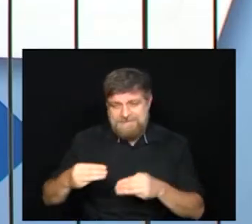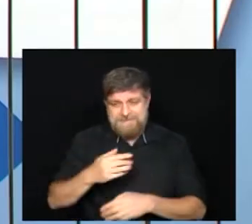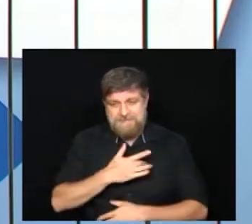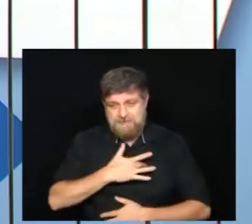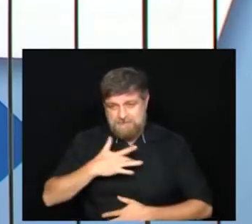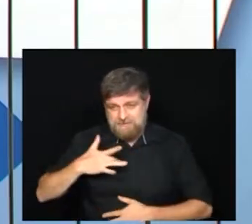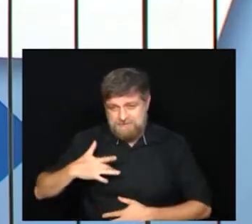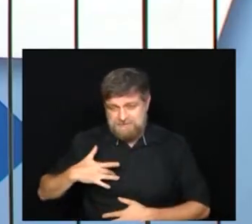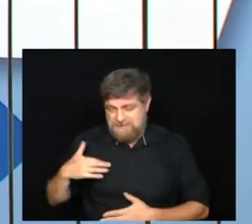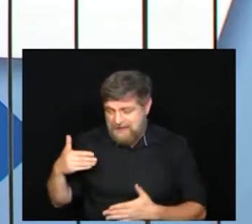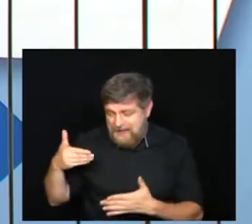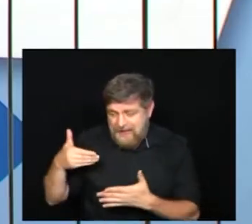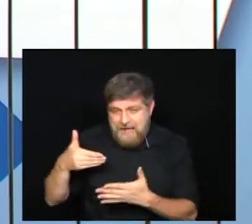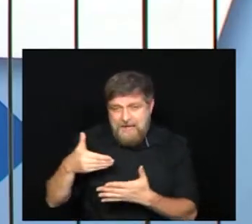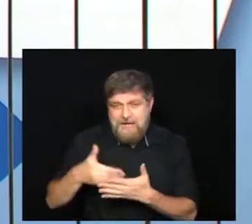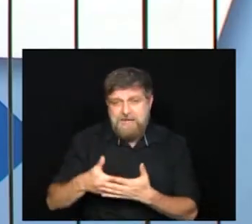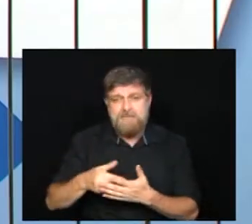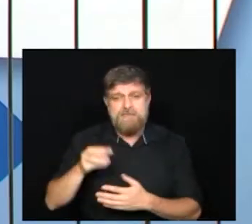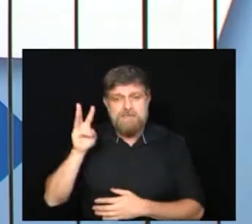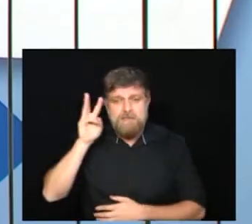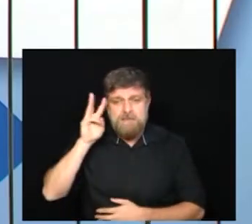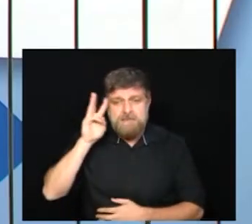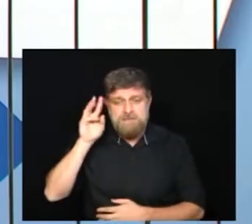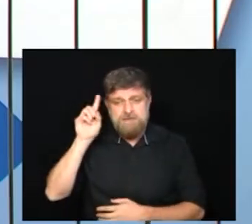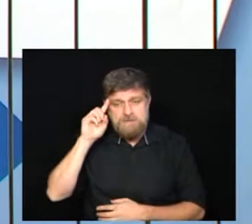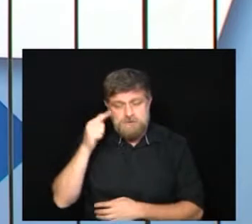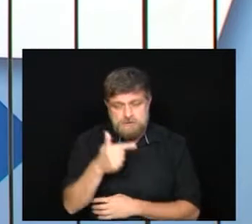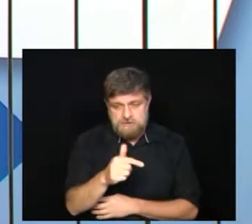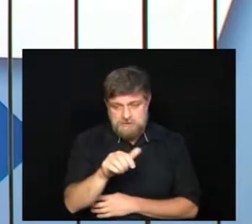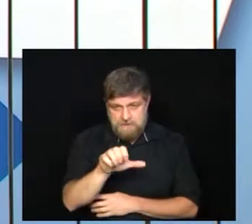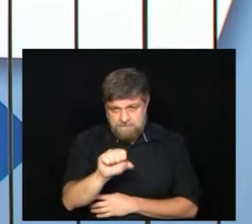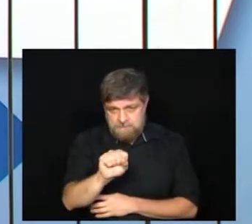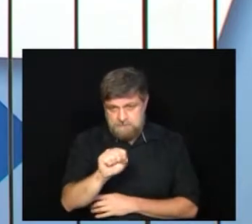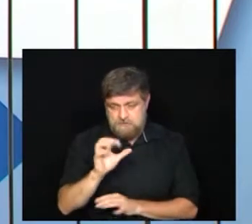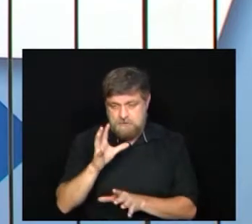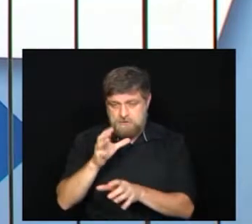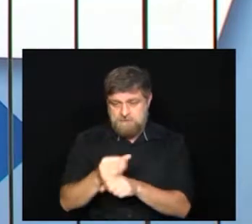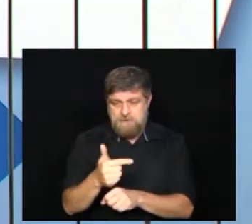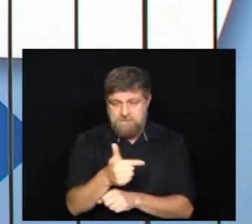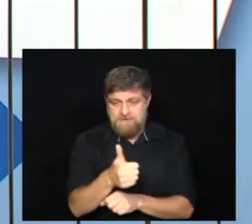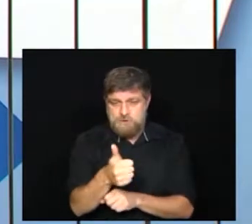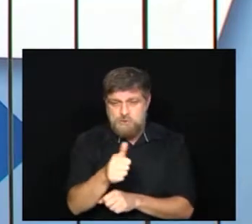Saúde, até esta terça-feira, dia 28, o país somava